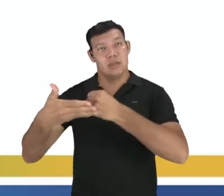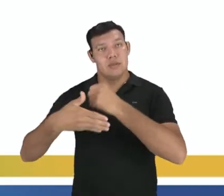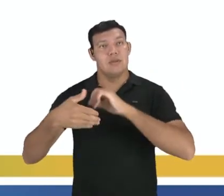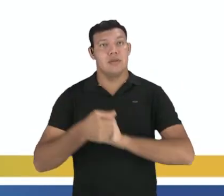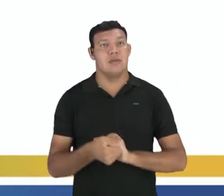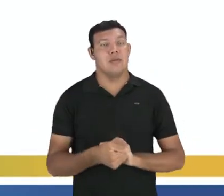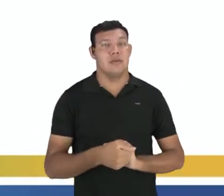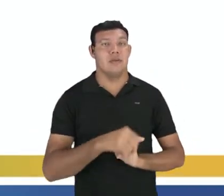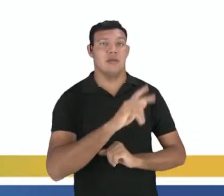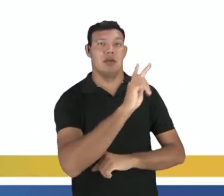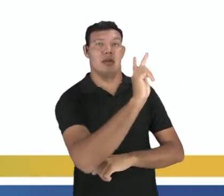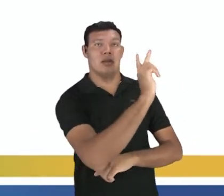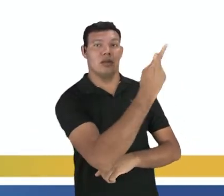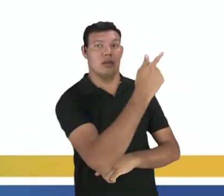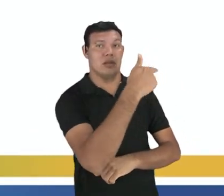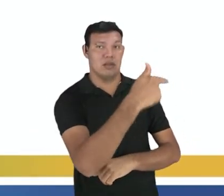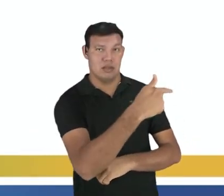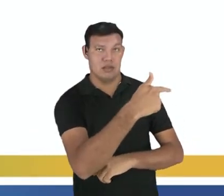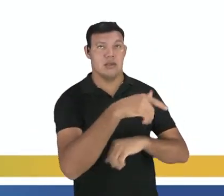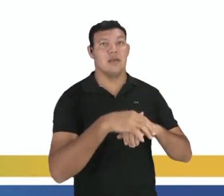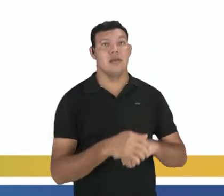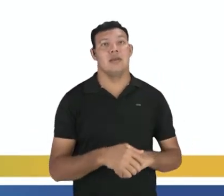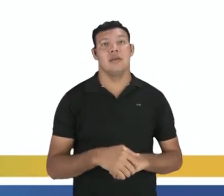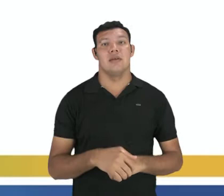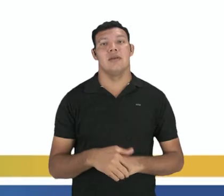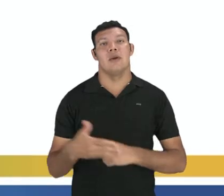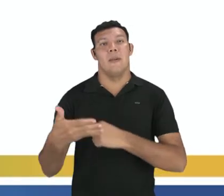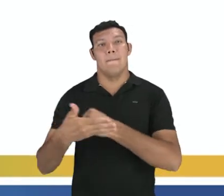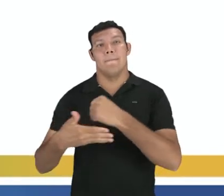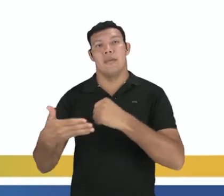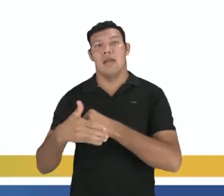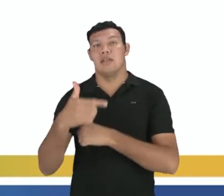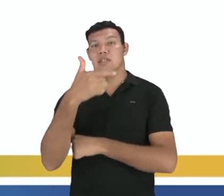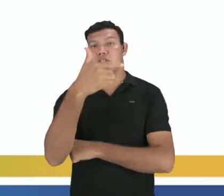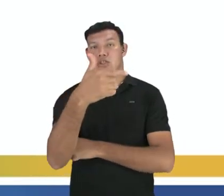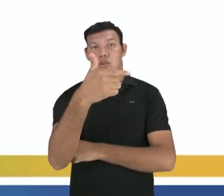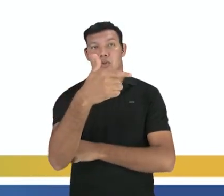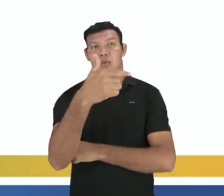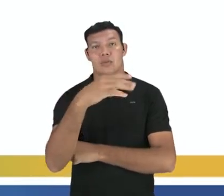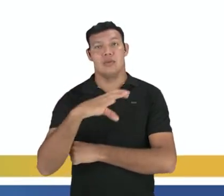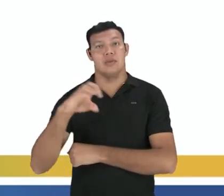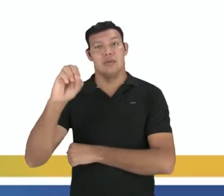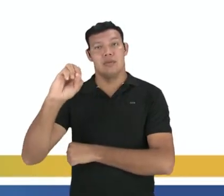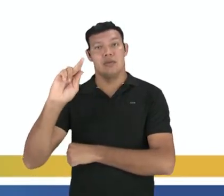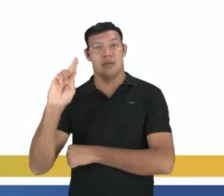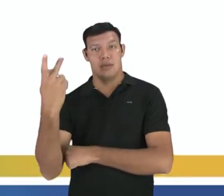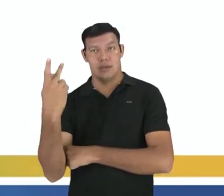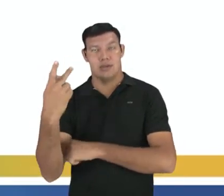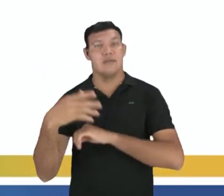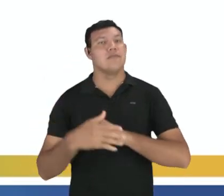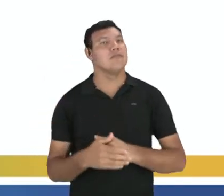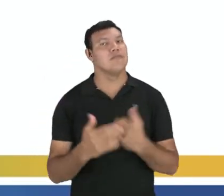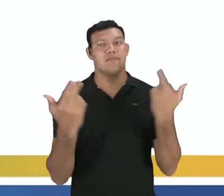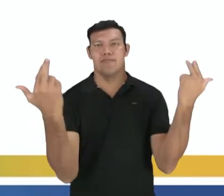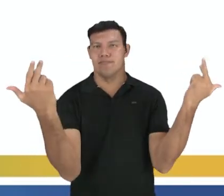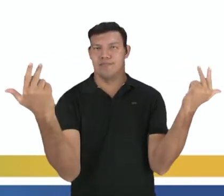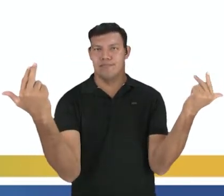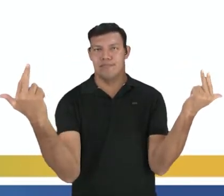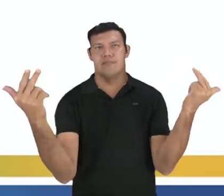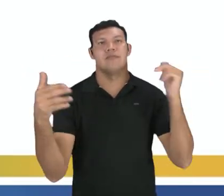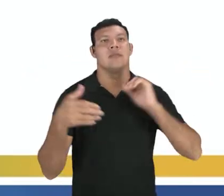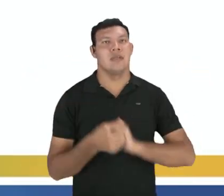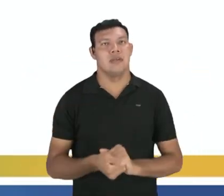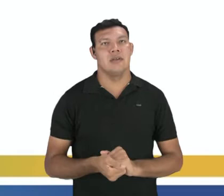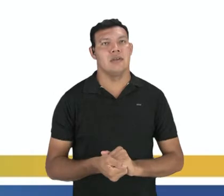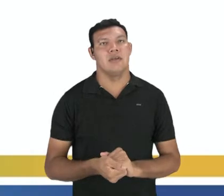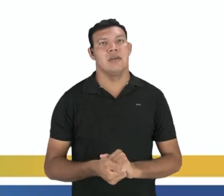quantidade. Nós temos 2 hidrogênios e temos 2 hidroxila. Tá vendo? Ó? É a mesma quantidade.